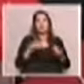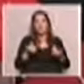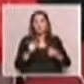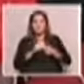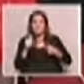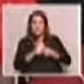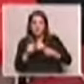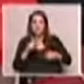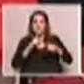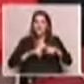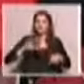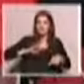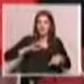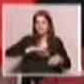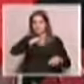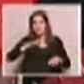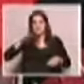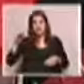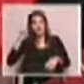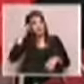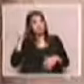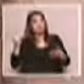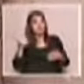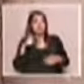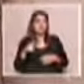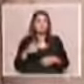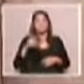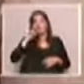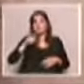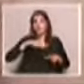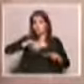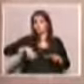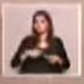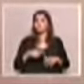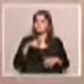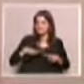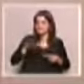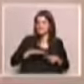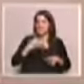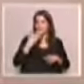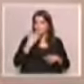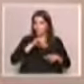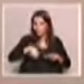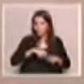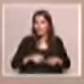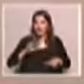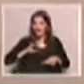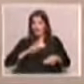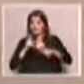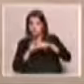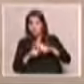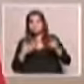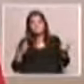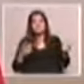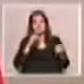queijo da serra. É uma ideia de um chefe alemão. Engraçado nessas coisas das culinárias com queijo é que nós muitas vezes conseguimos usar queijos